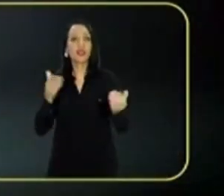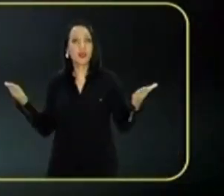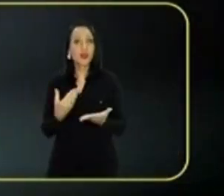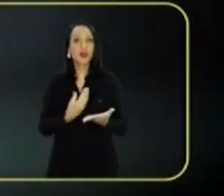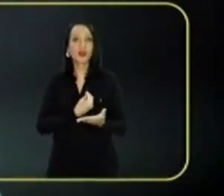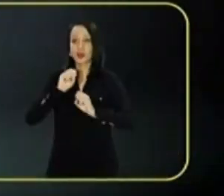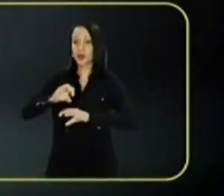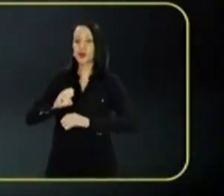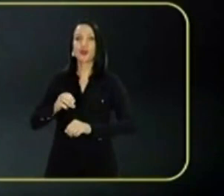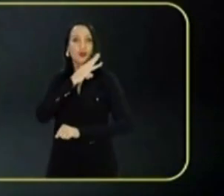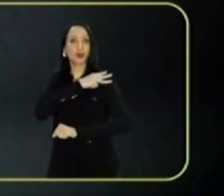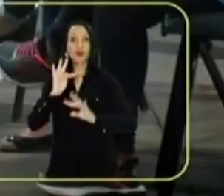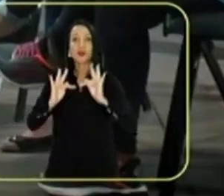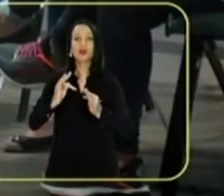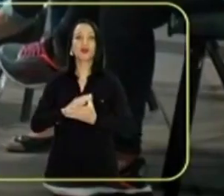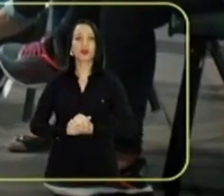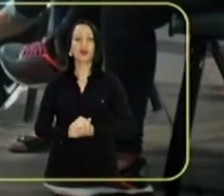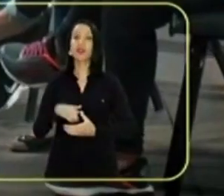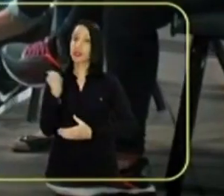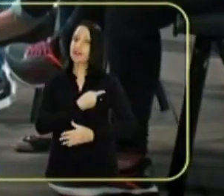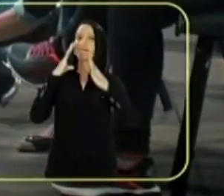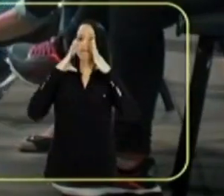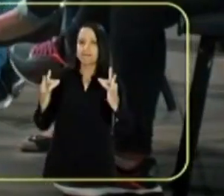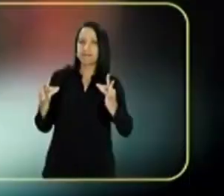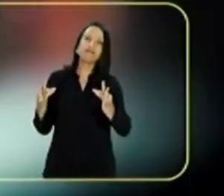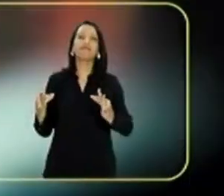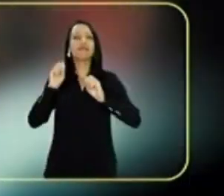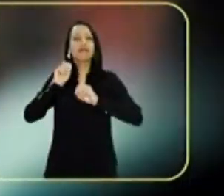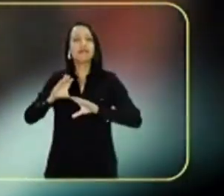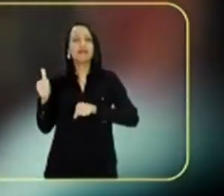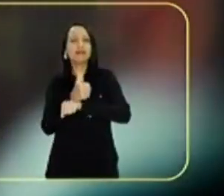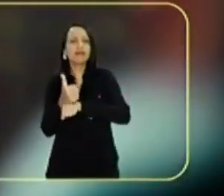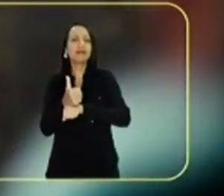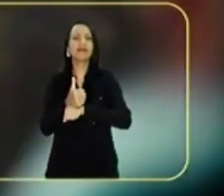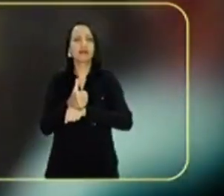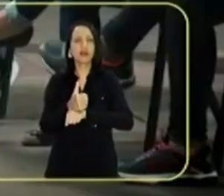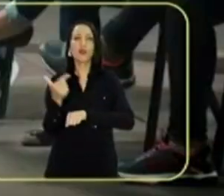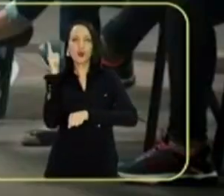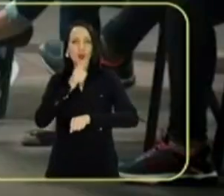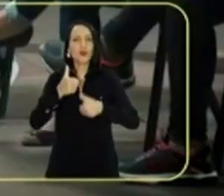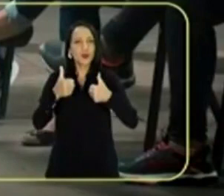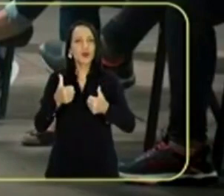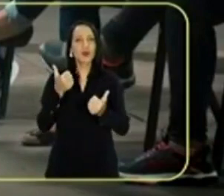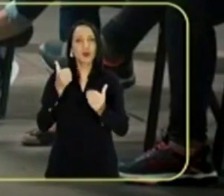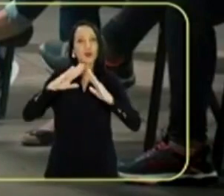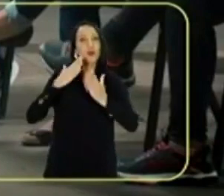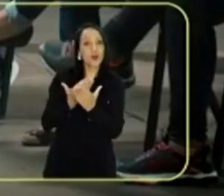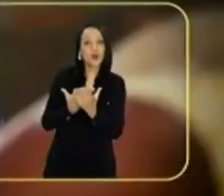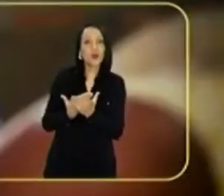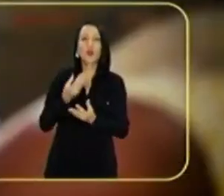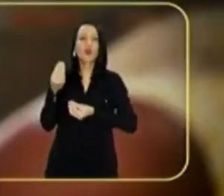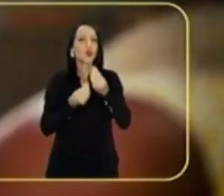o aluno hoje do ensino médio? Olha, a gente está atento a isso. Para que o ensino profissional funcione na